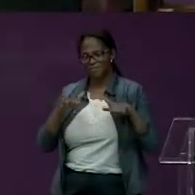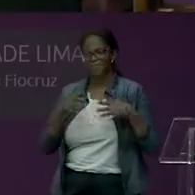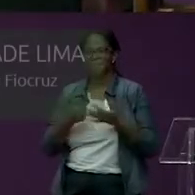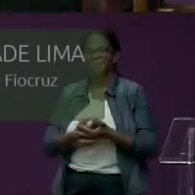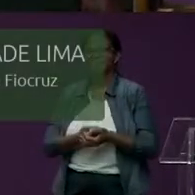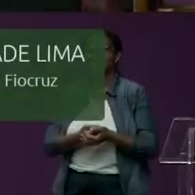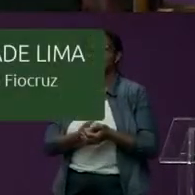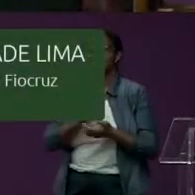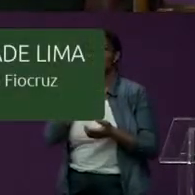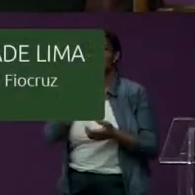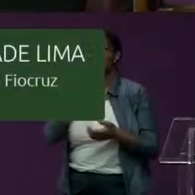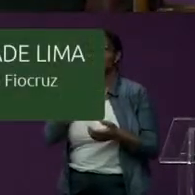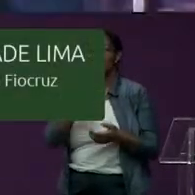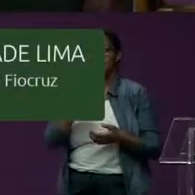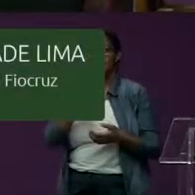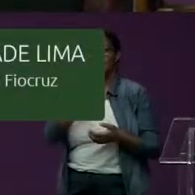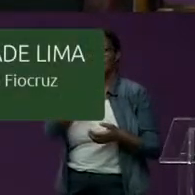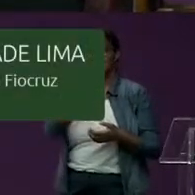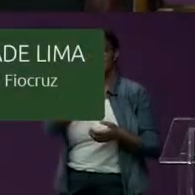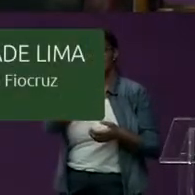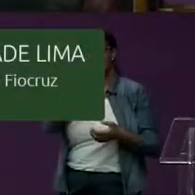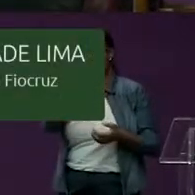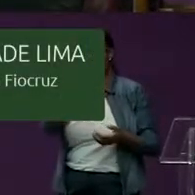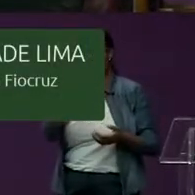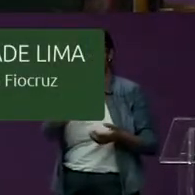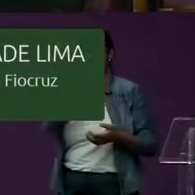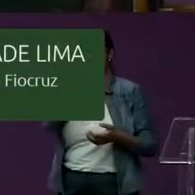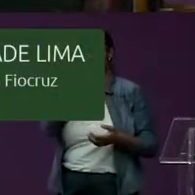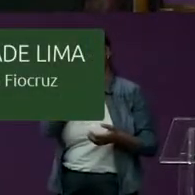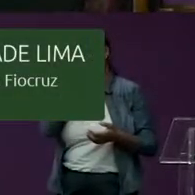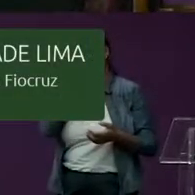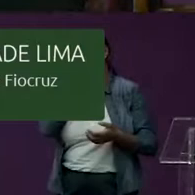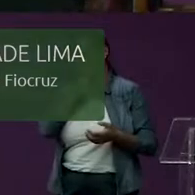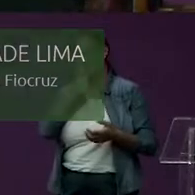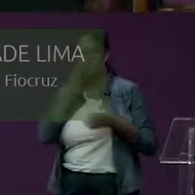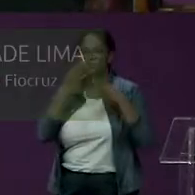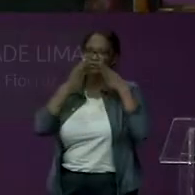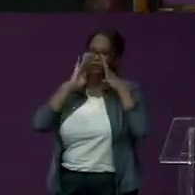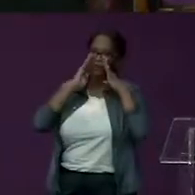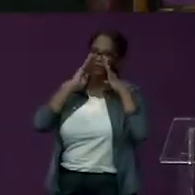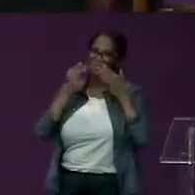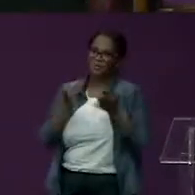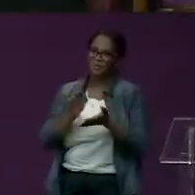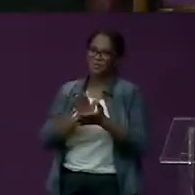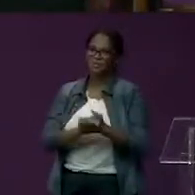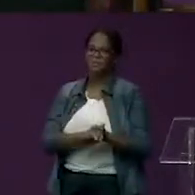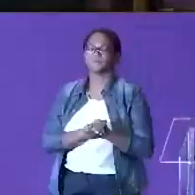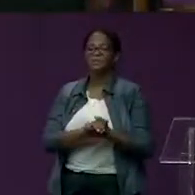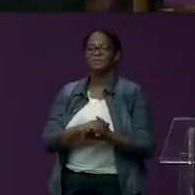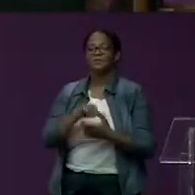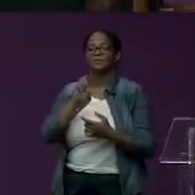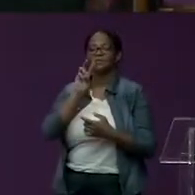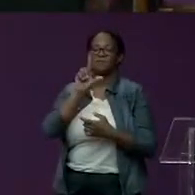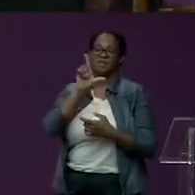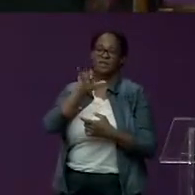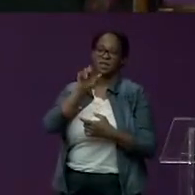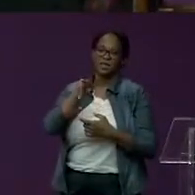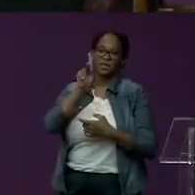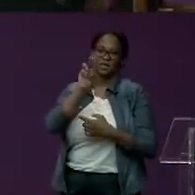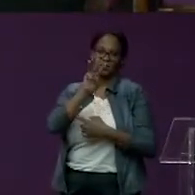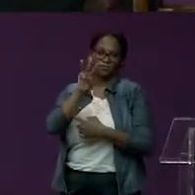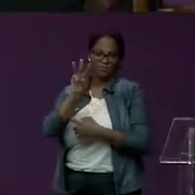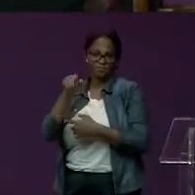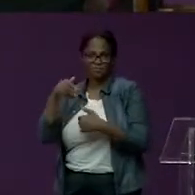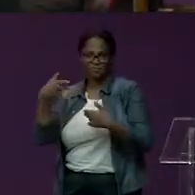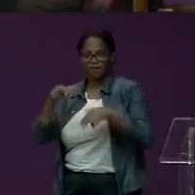todos. Boa tarde, Márcia, todo mundo que está assistindo pelo Facebook, pelo link, né,